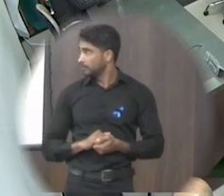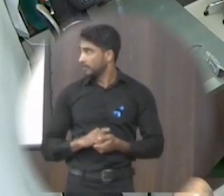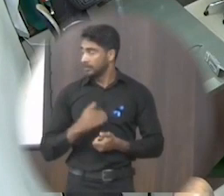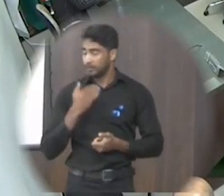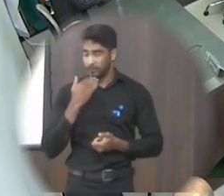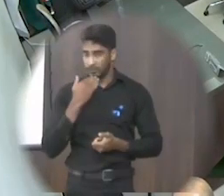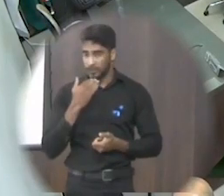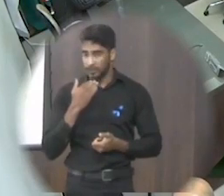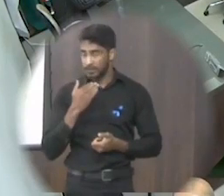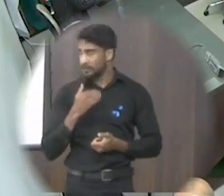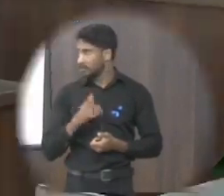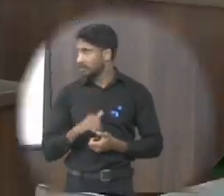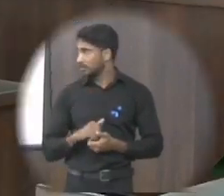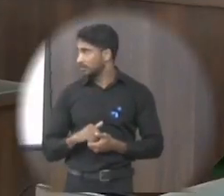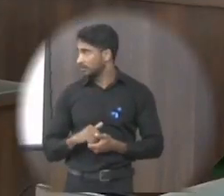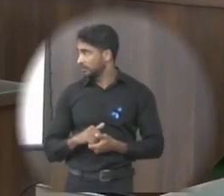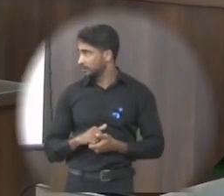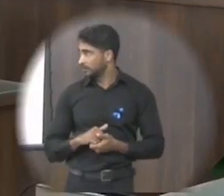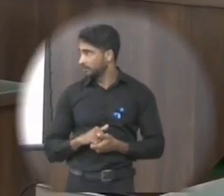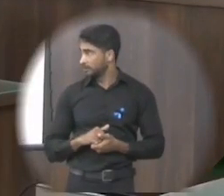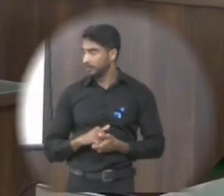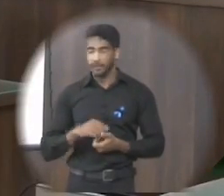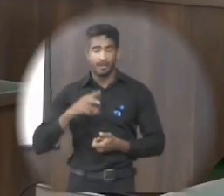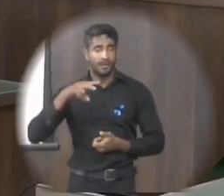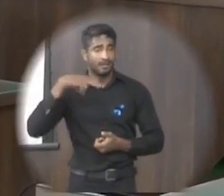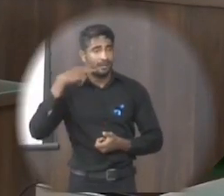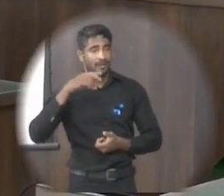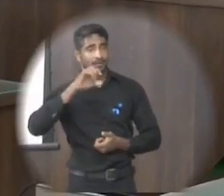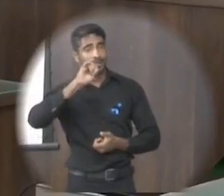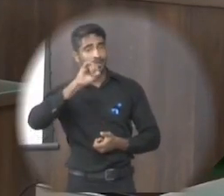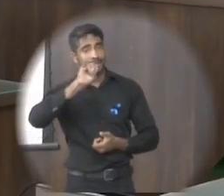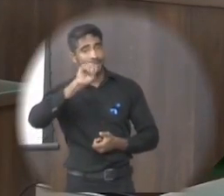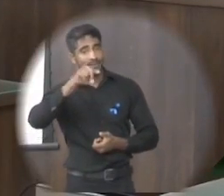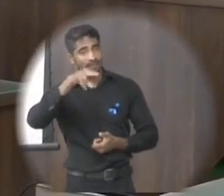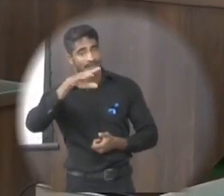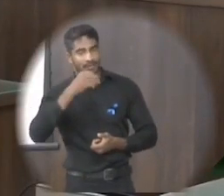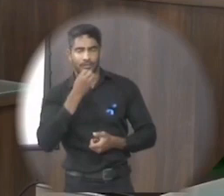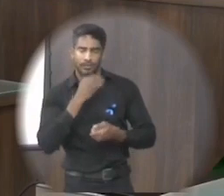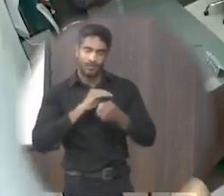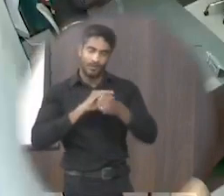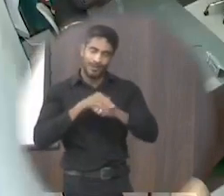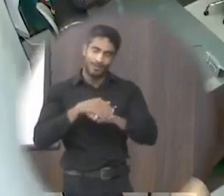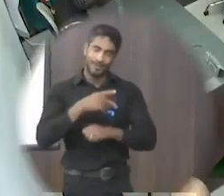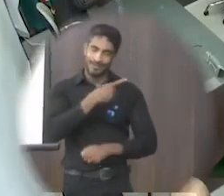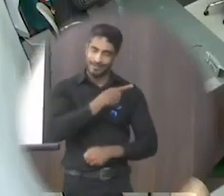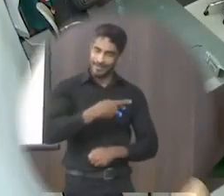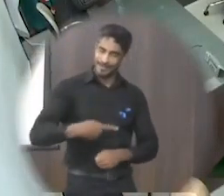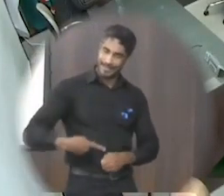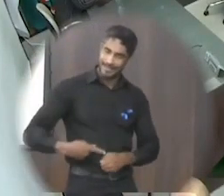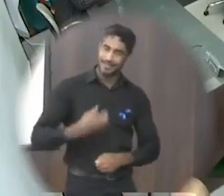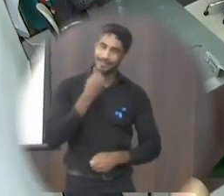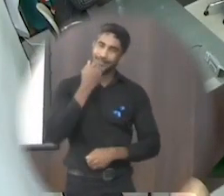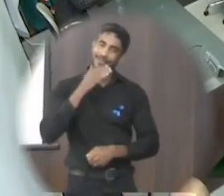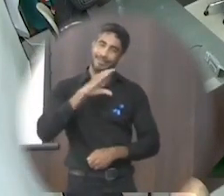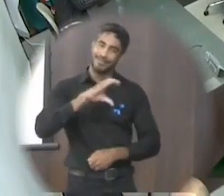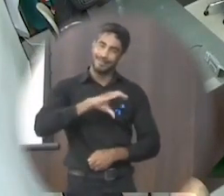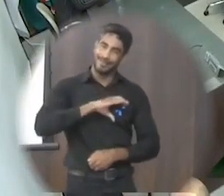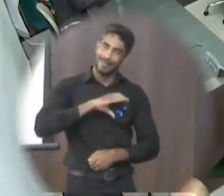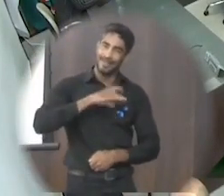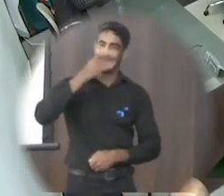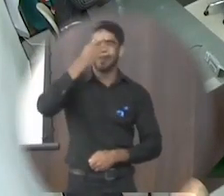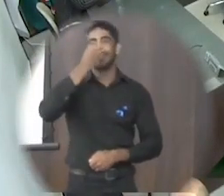Requerimentos. Palavra. Vereador Islan, tens a palavra. Boa noite, senhor presidente. Boa noite, nobres colegas. Boa noite,